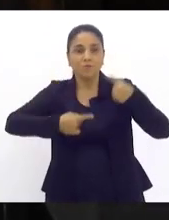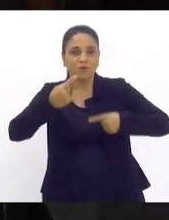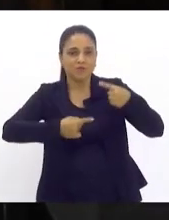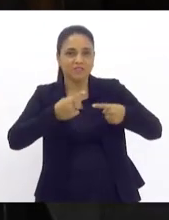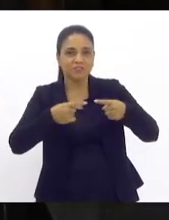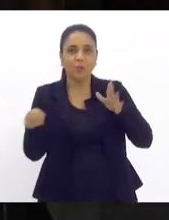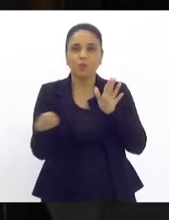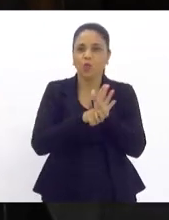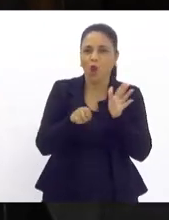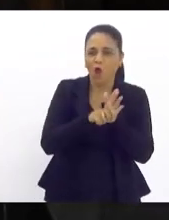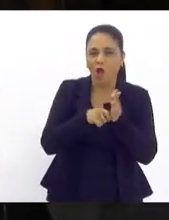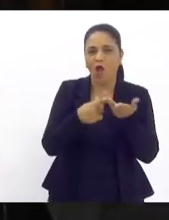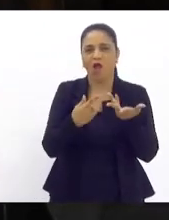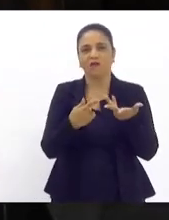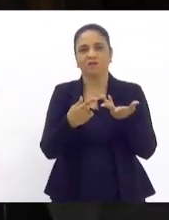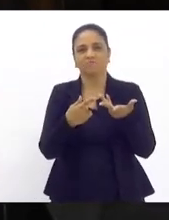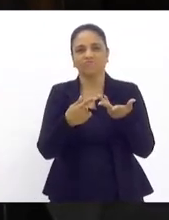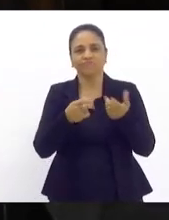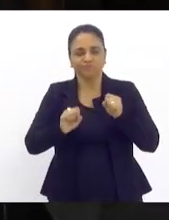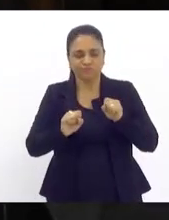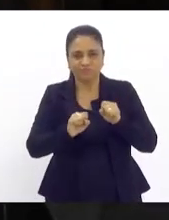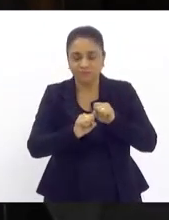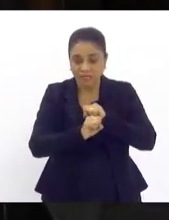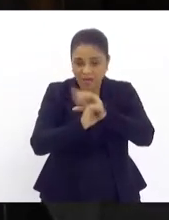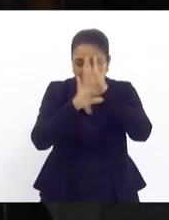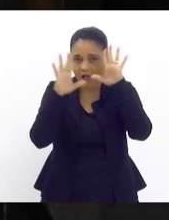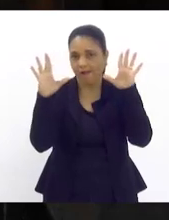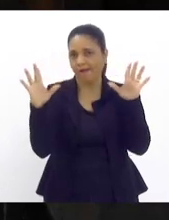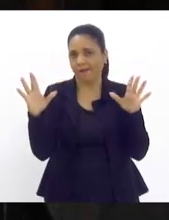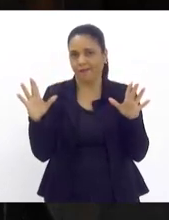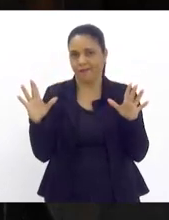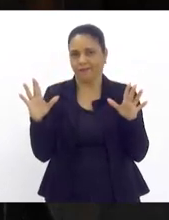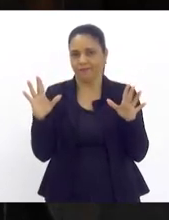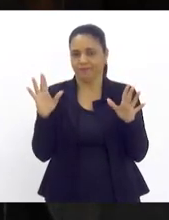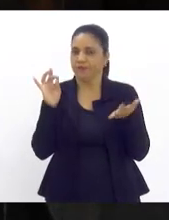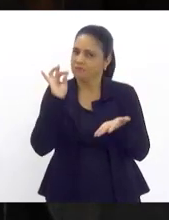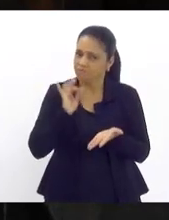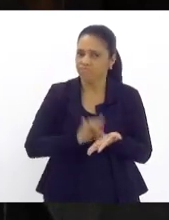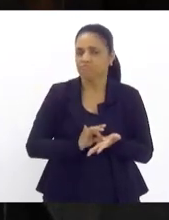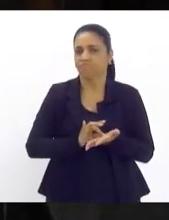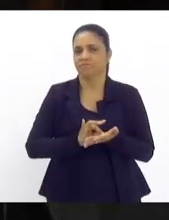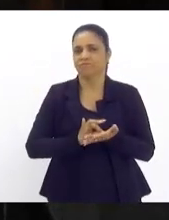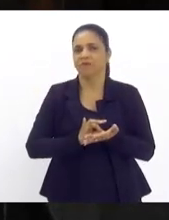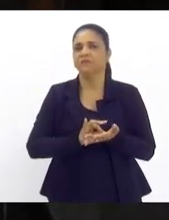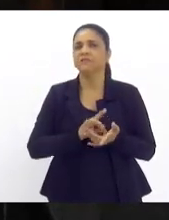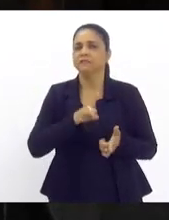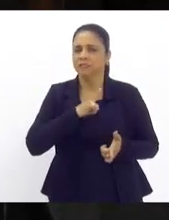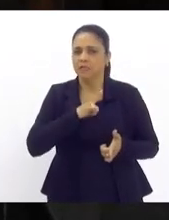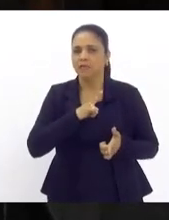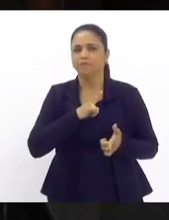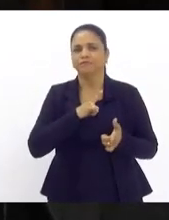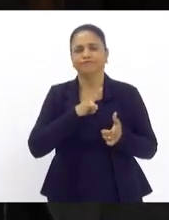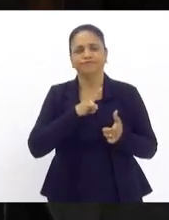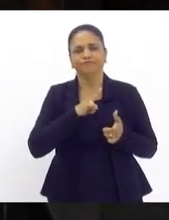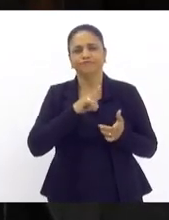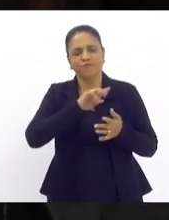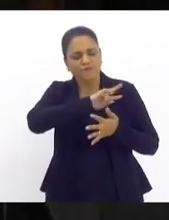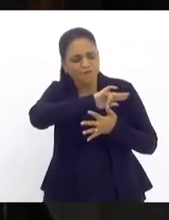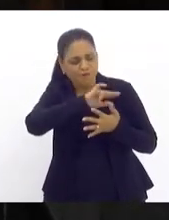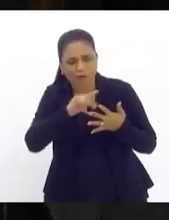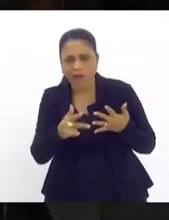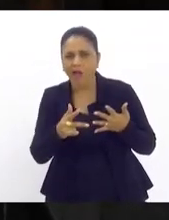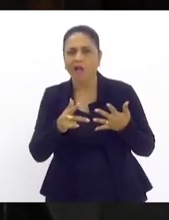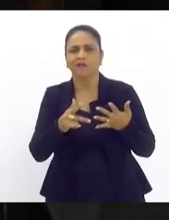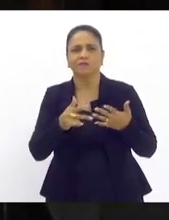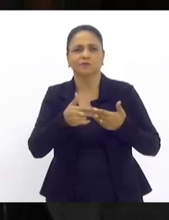com transparência, com seriedade. A gente tem, por diferentes fatores culturais, históricos, drogas que